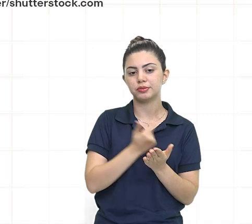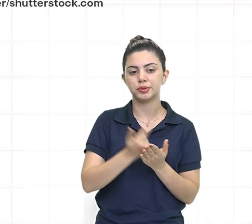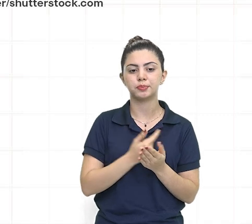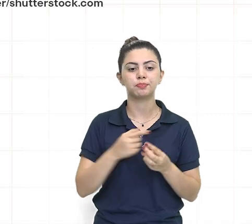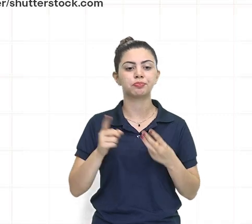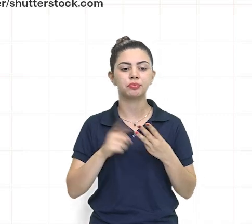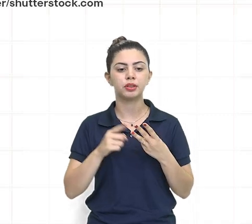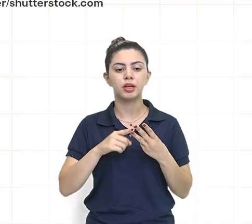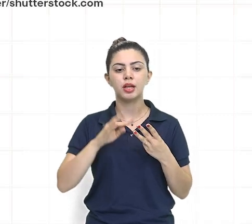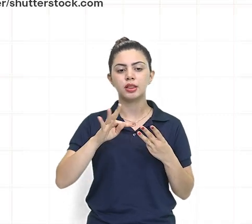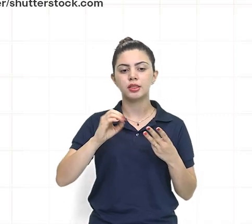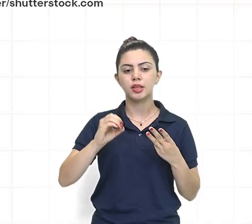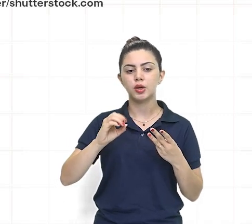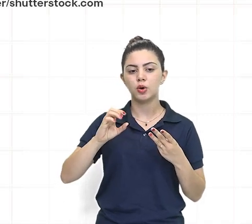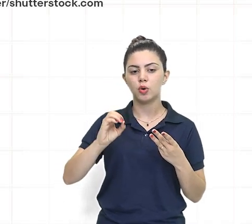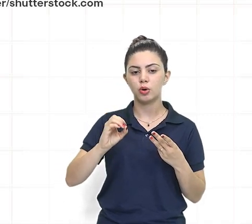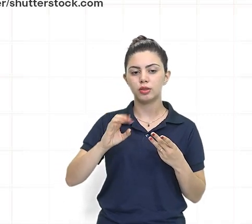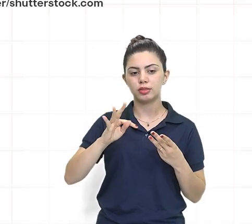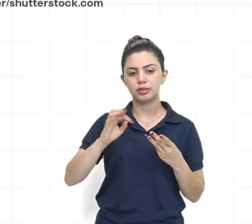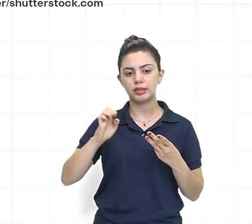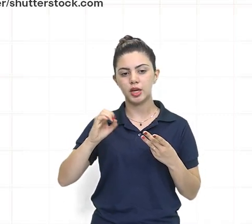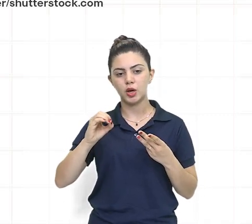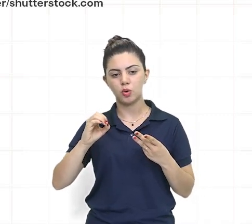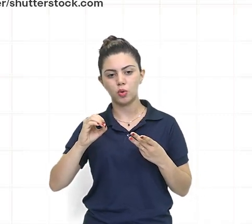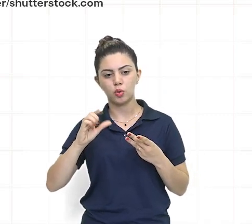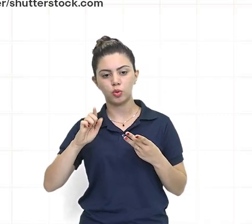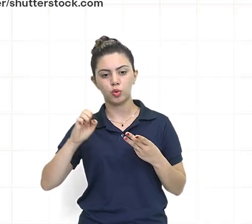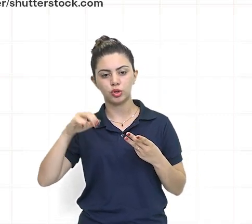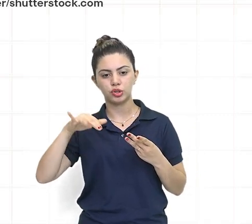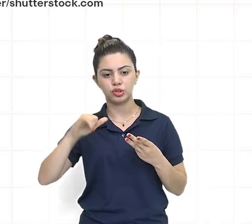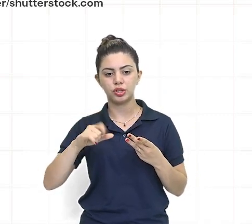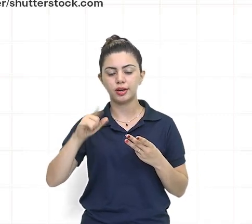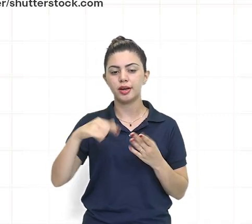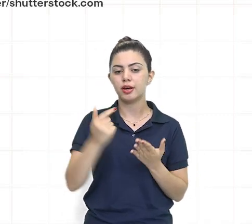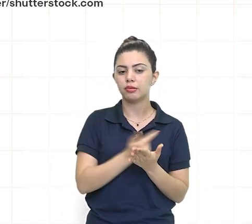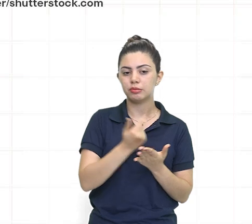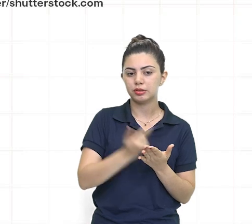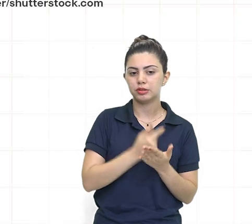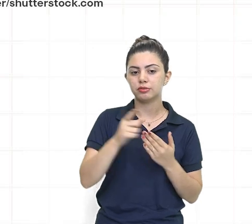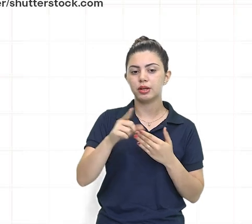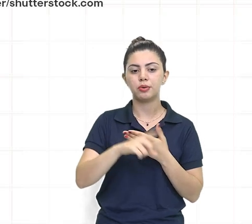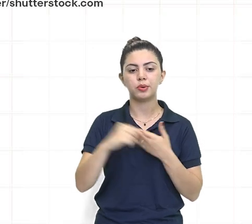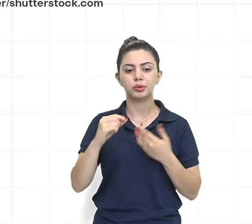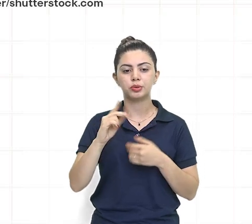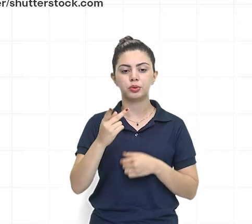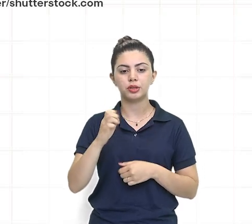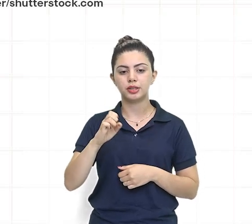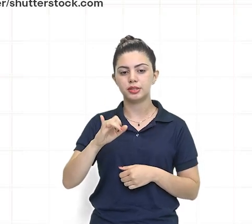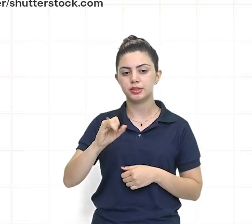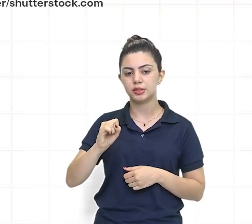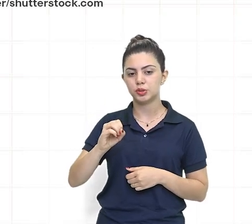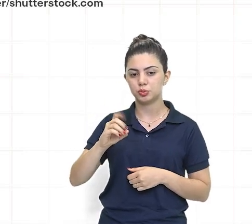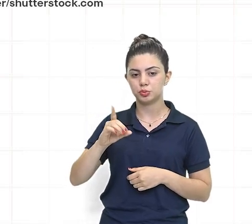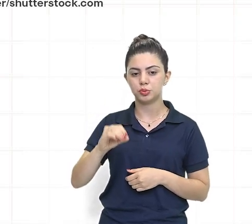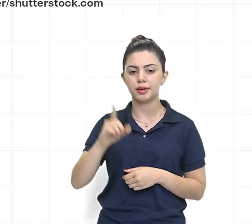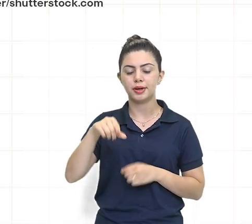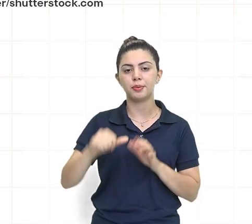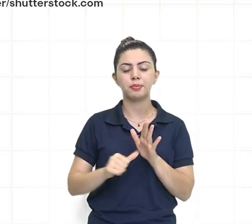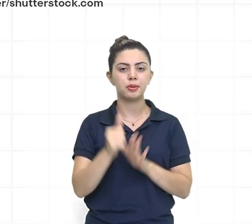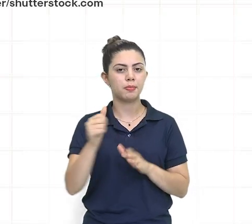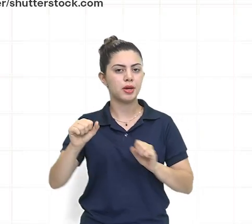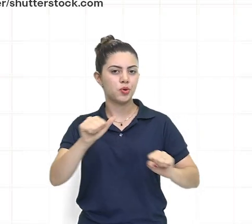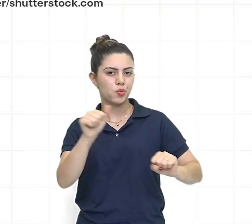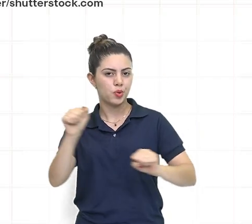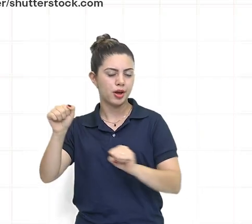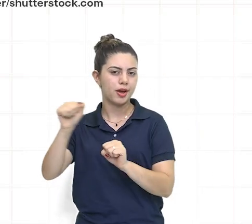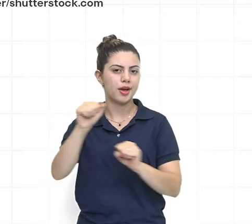Odisseia. Teogonia, de Hesíodo, nós temos, então, aí nesse livro, é relatado, então, aí os primeiros heróis,